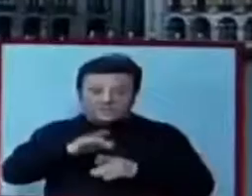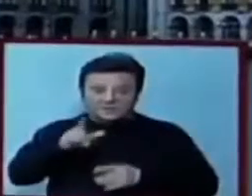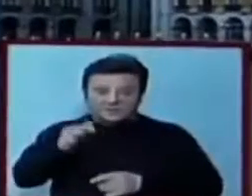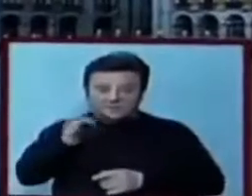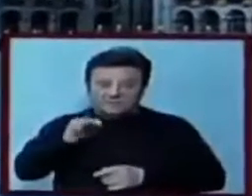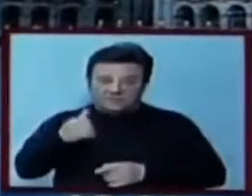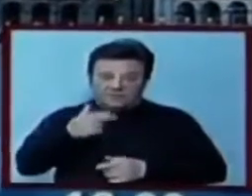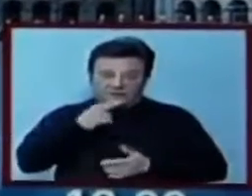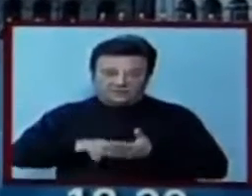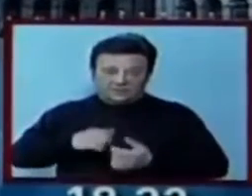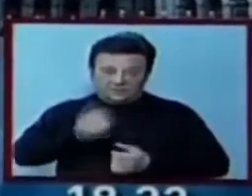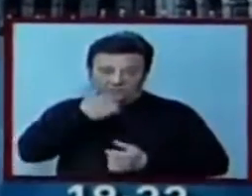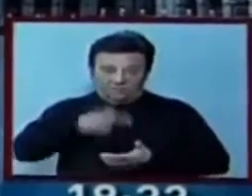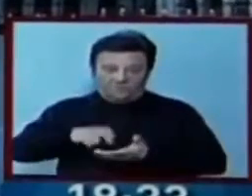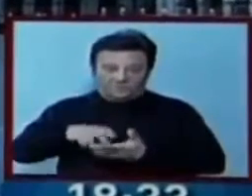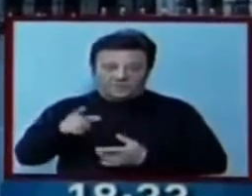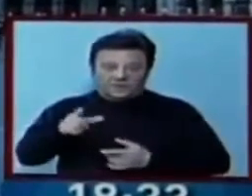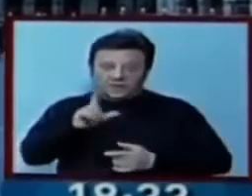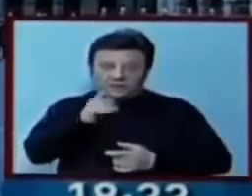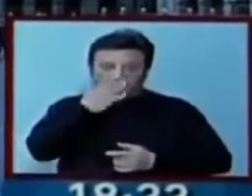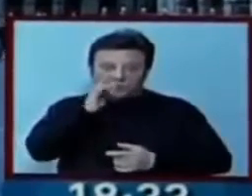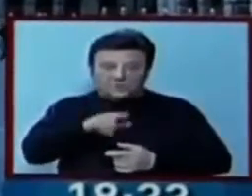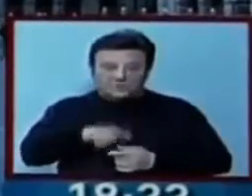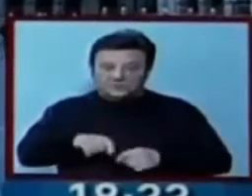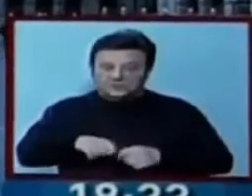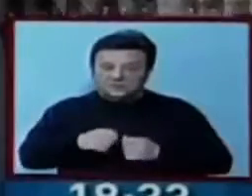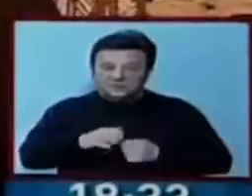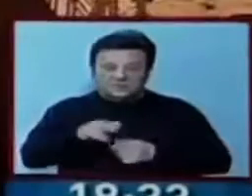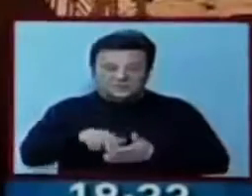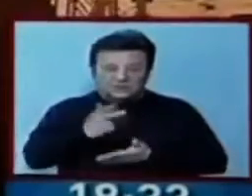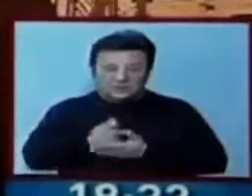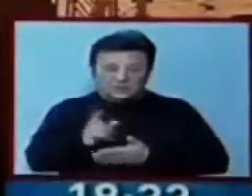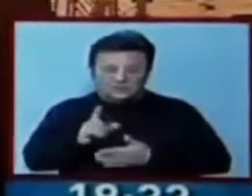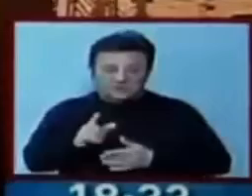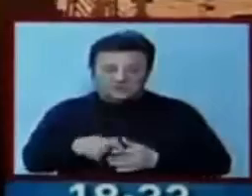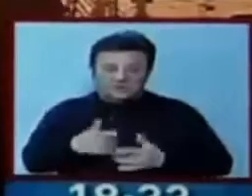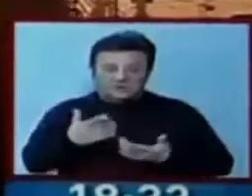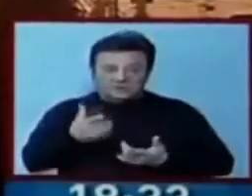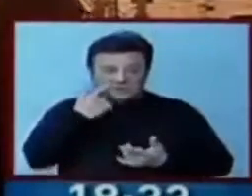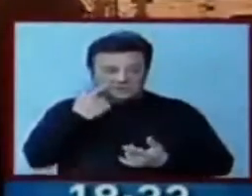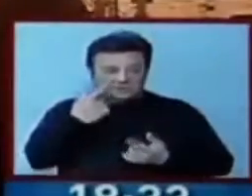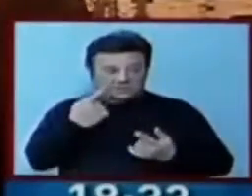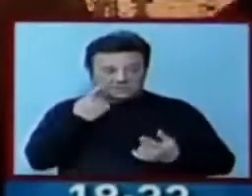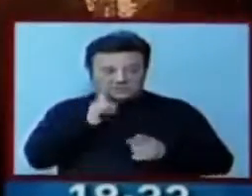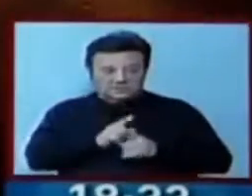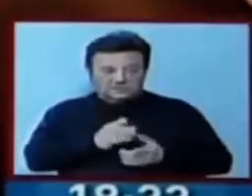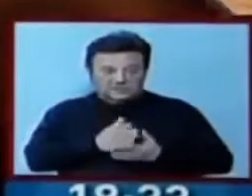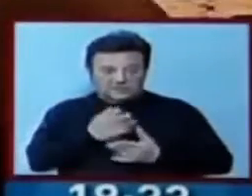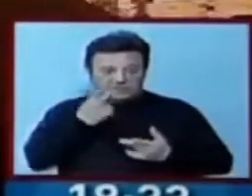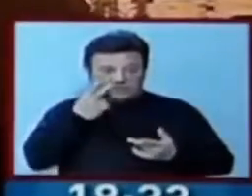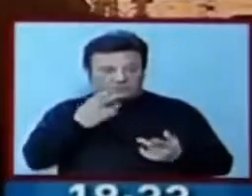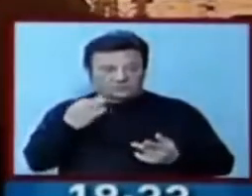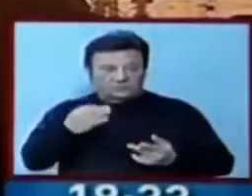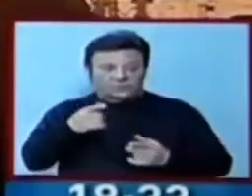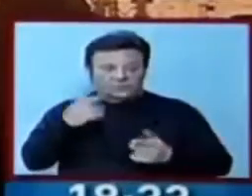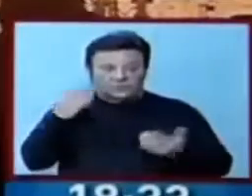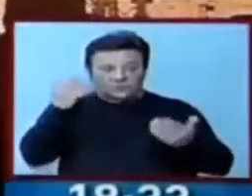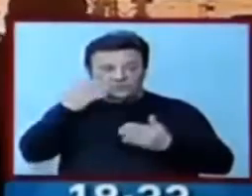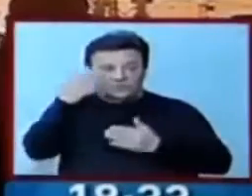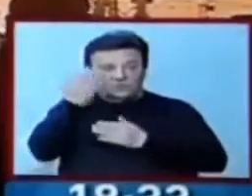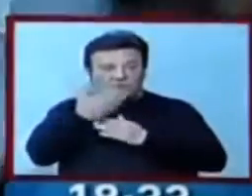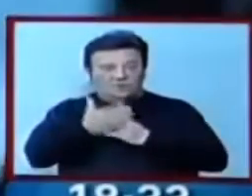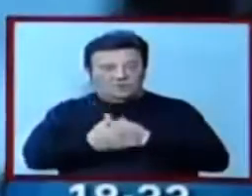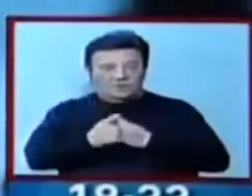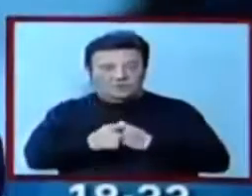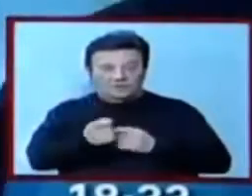Razões para celebrar, Lisboa não parece ter sido beliscada pela derrota. Segue o espetáculo ao vivo, diário, do pôr do sol junto ao